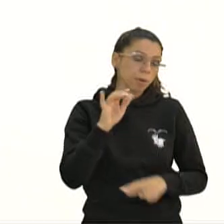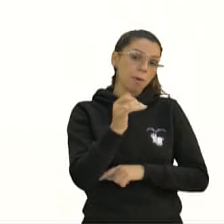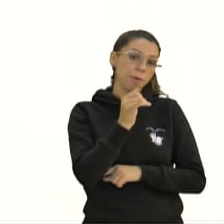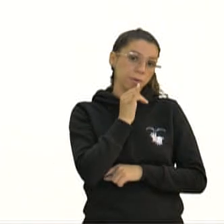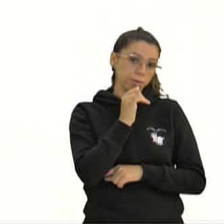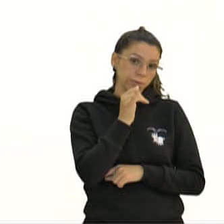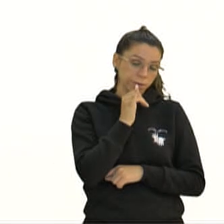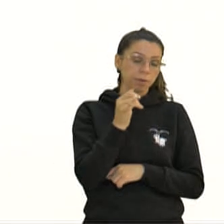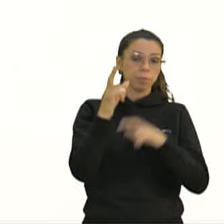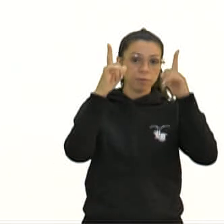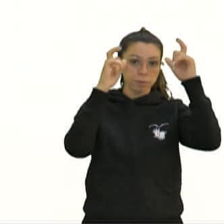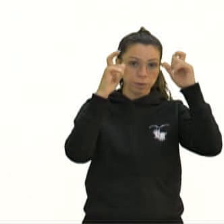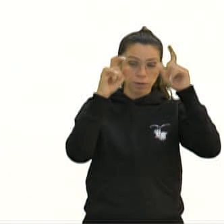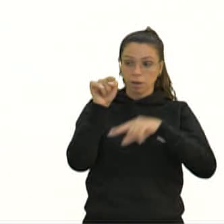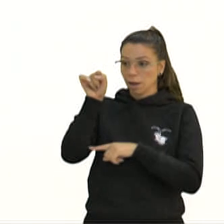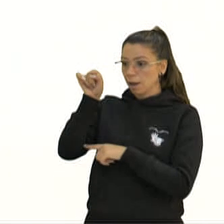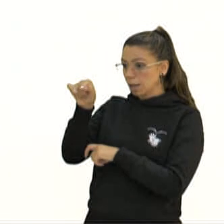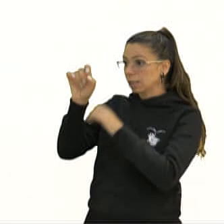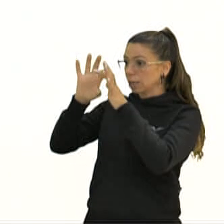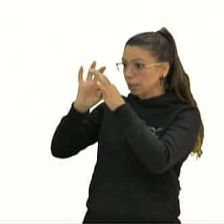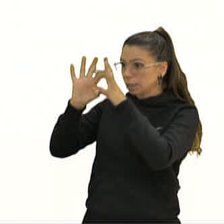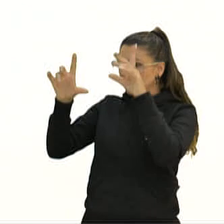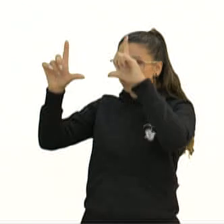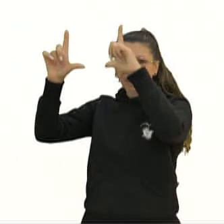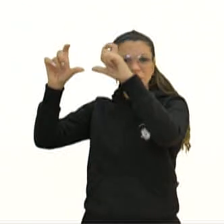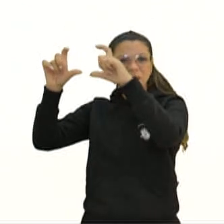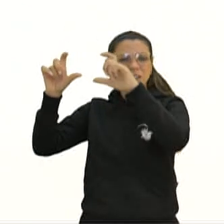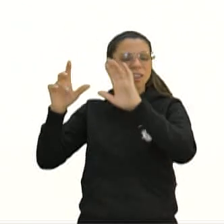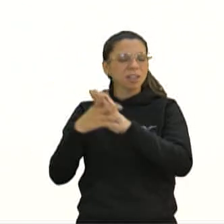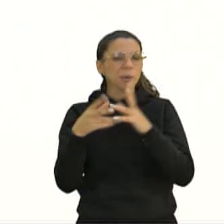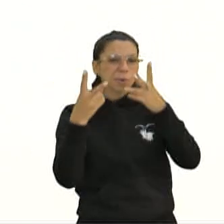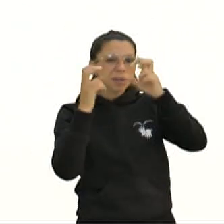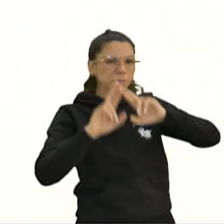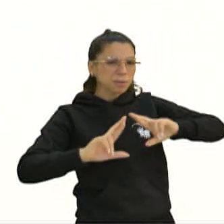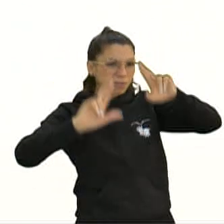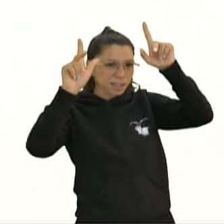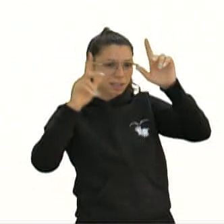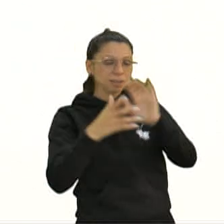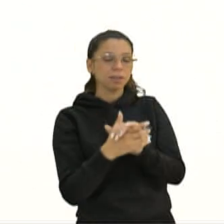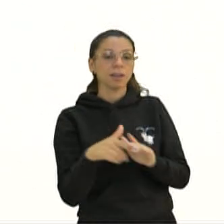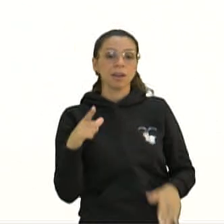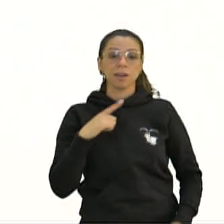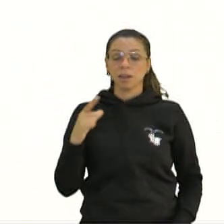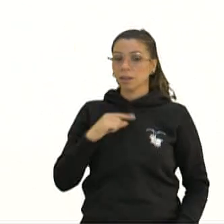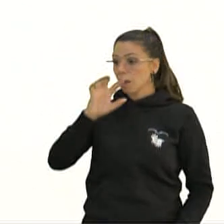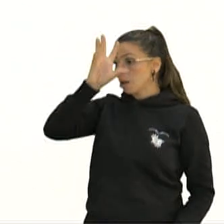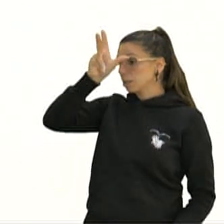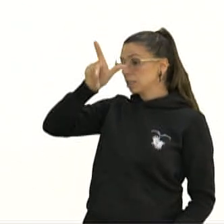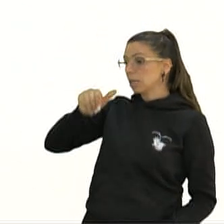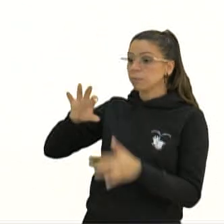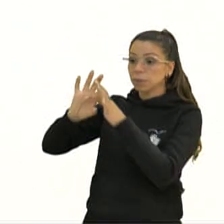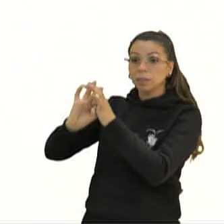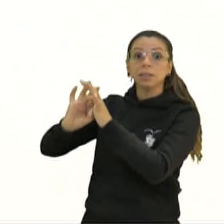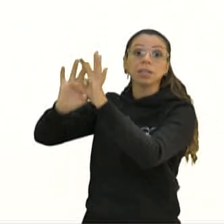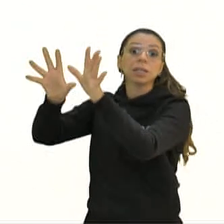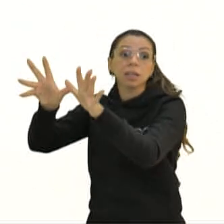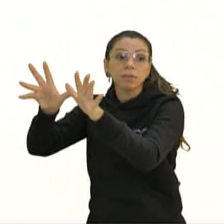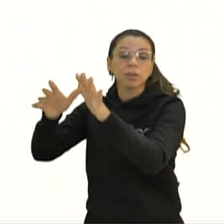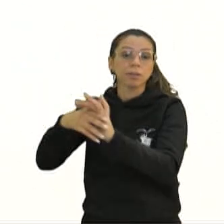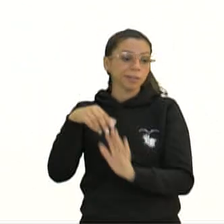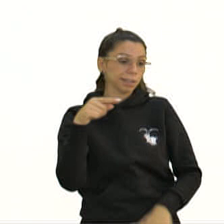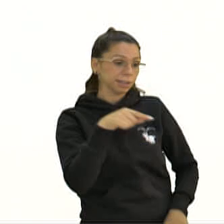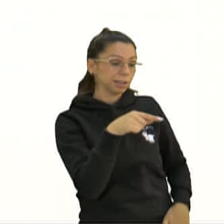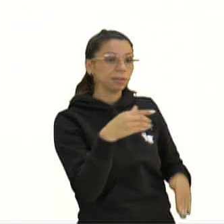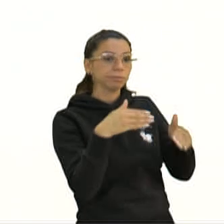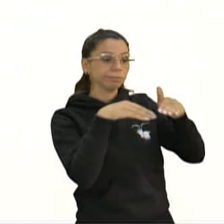da extensiva, nós vamos poder observar as diferenças, né? Então, lá nós tínhamos as aves criadas soltas, aqui